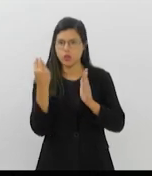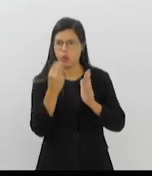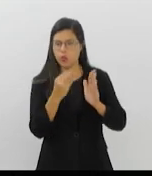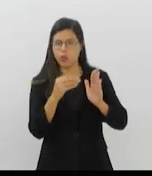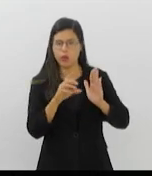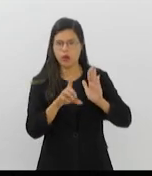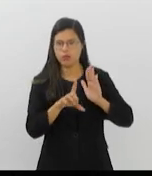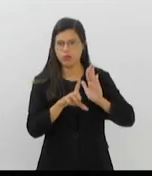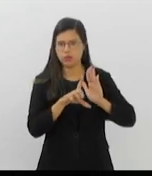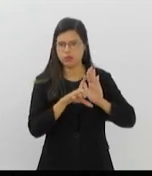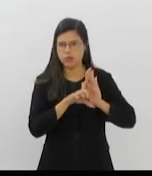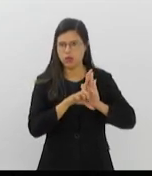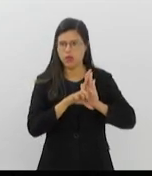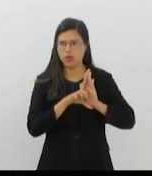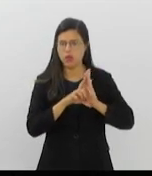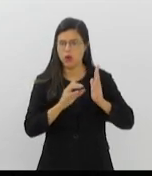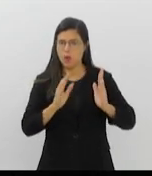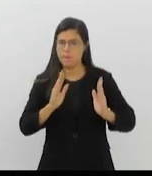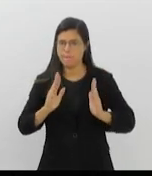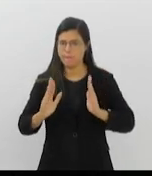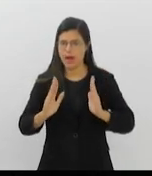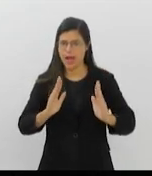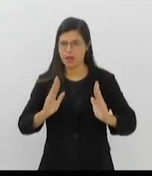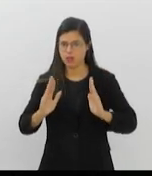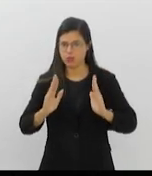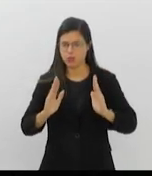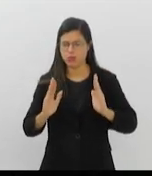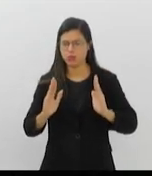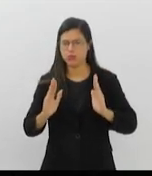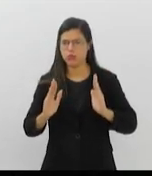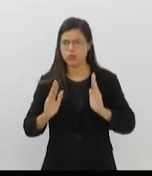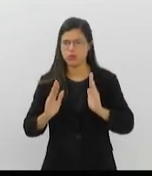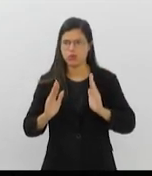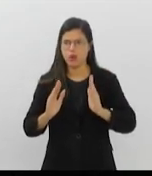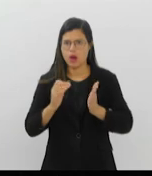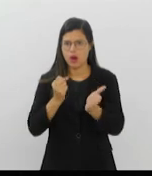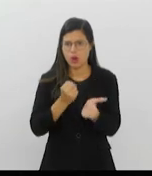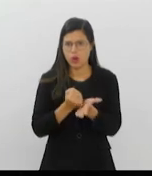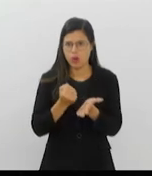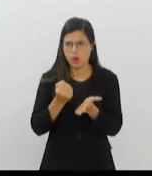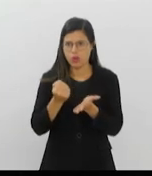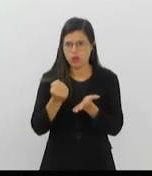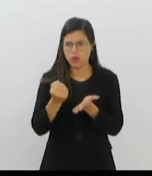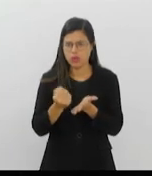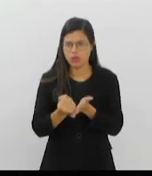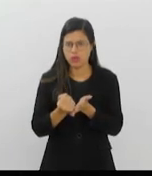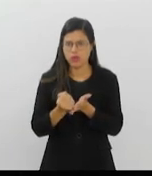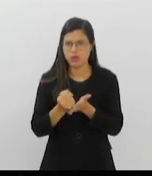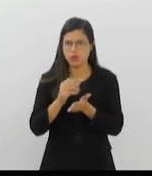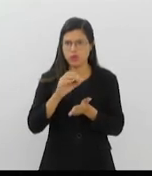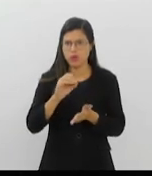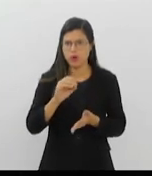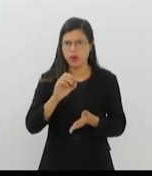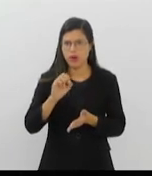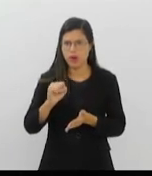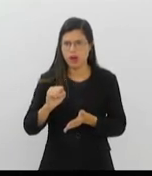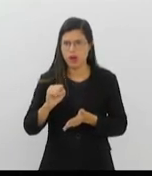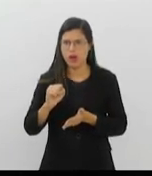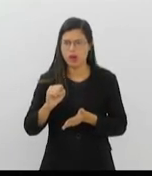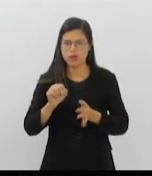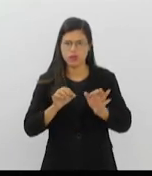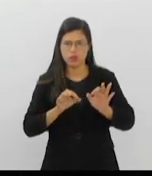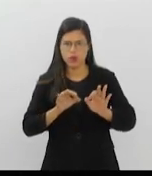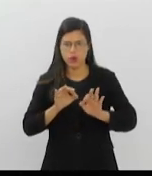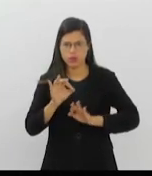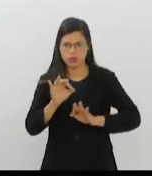lei que o prazo que vigoraria a contratação de oss organizações